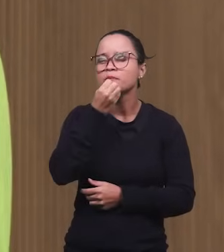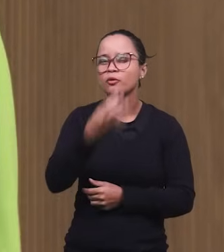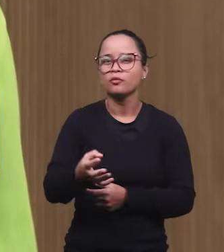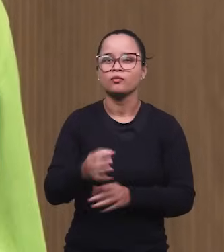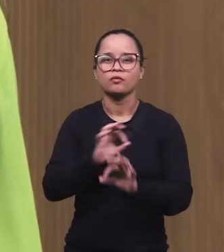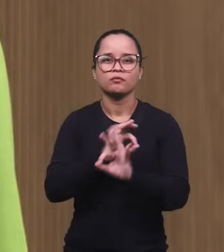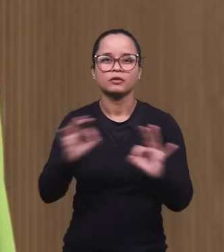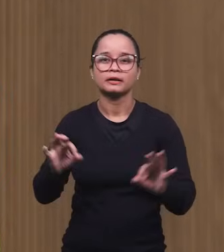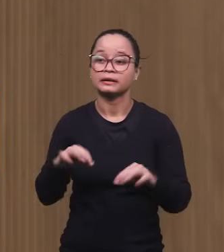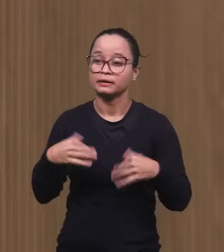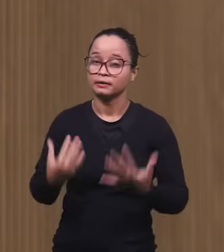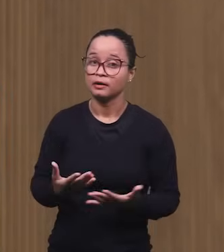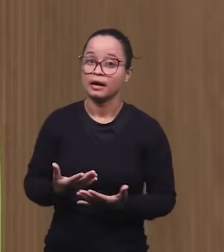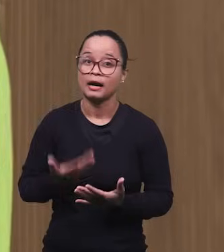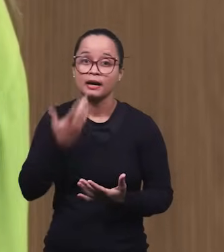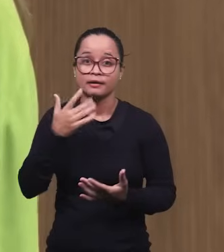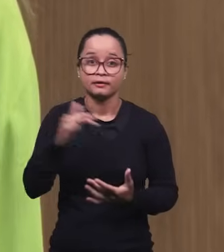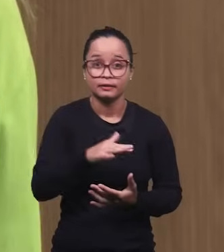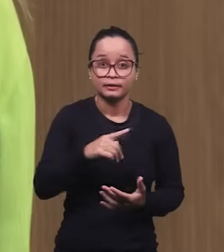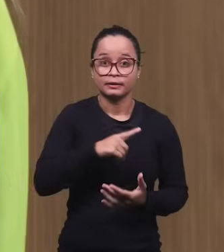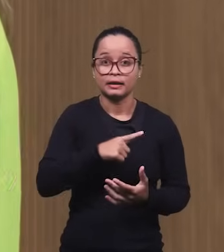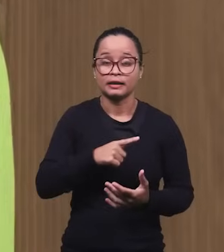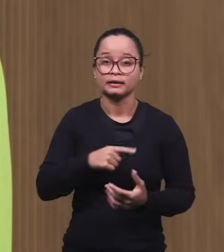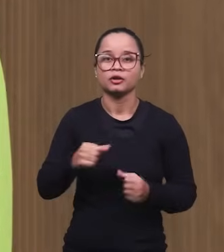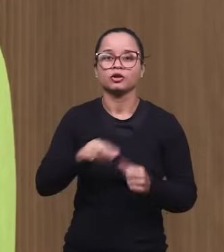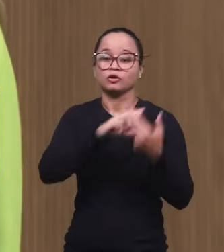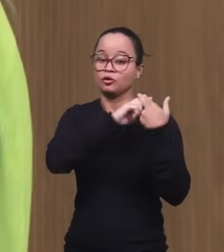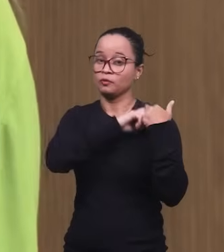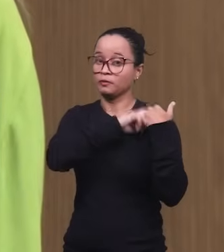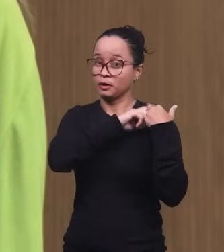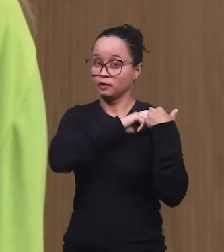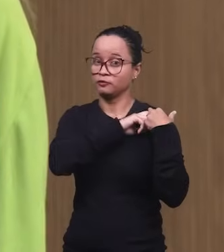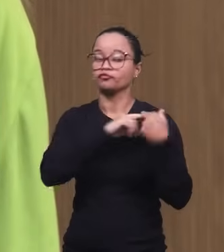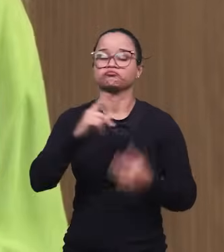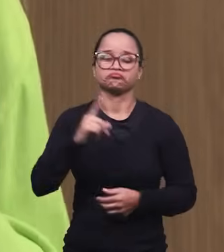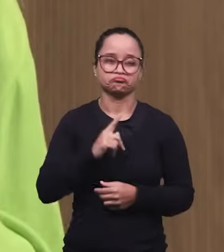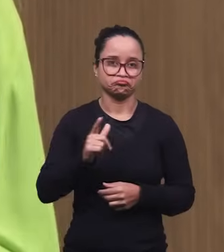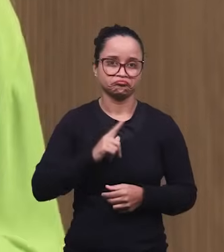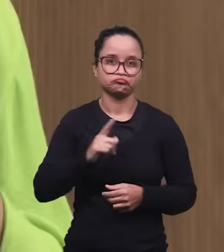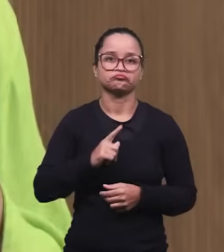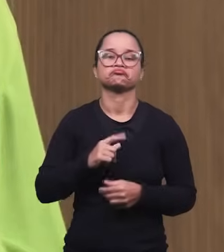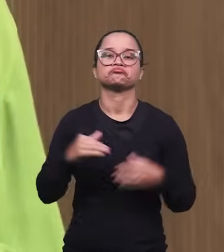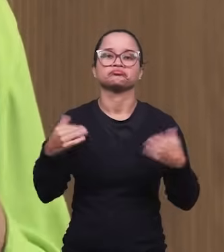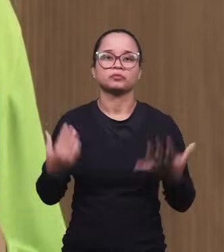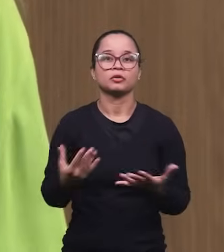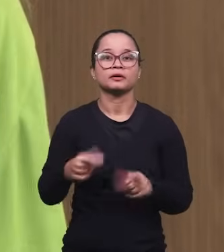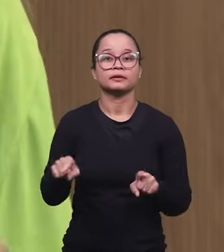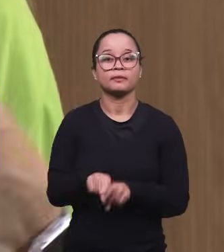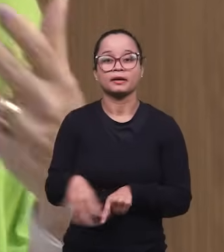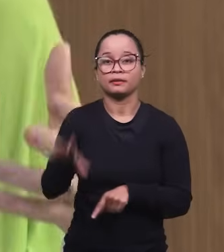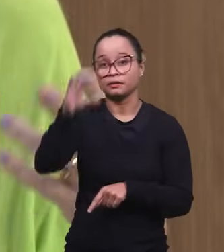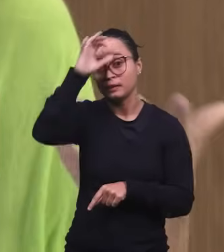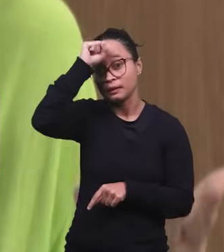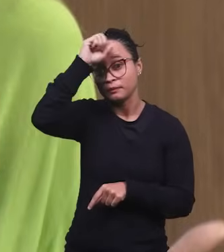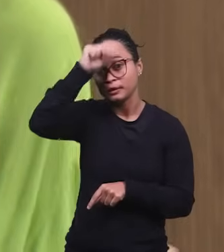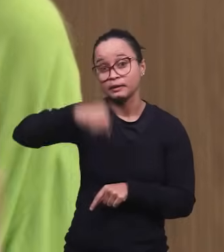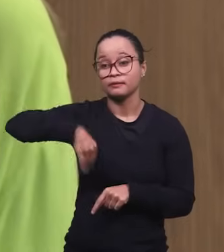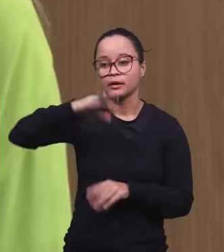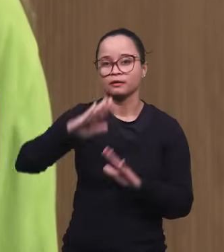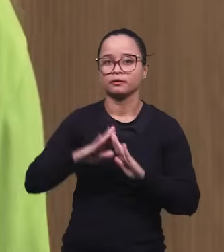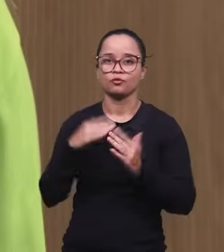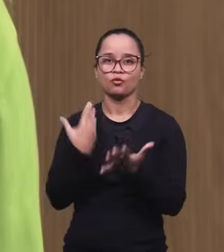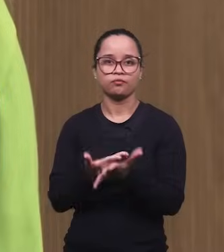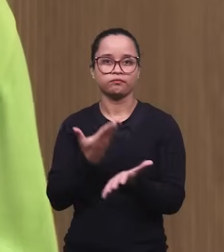Inúmeros benefícios. A criança que tem hábito de estudo desenvolve a disciplina e a responsabilidade. Ela consolida melhor o aprendizado que teve